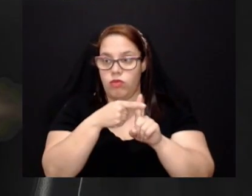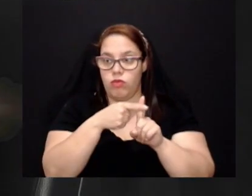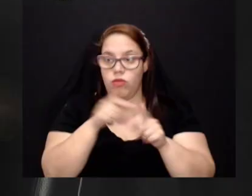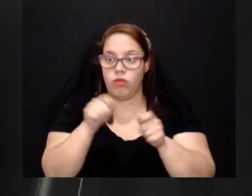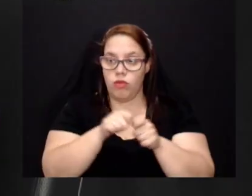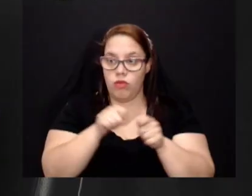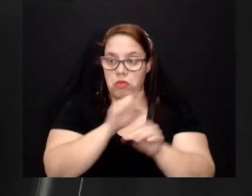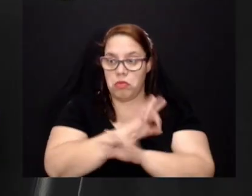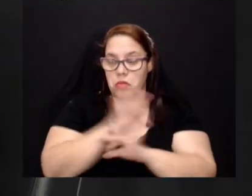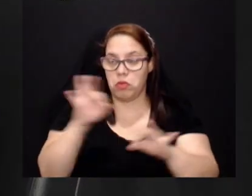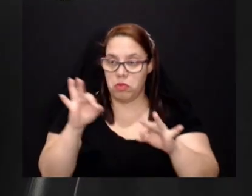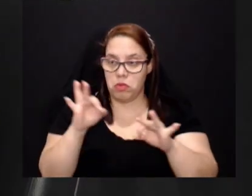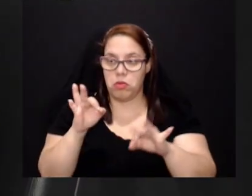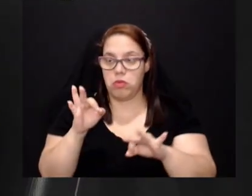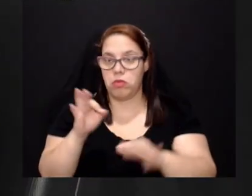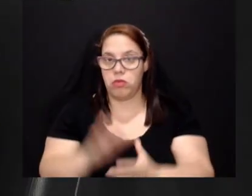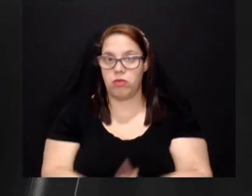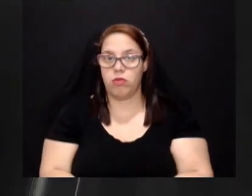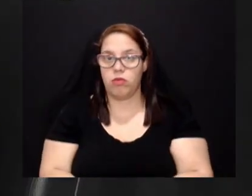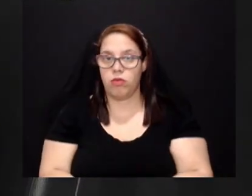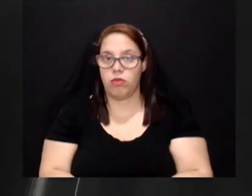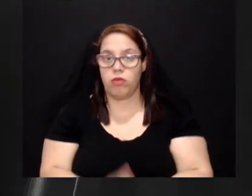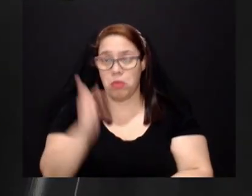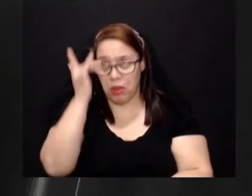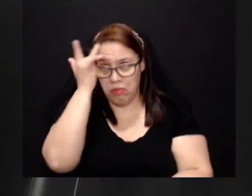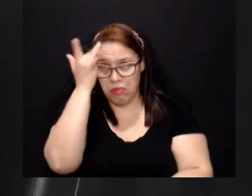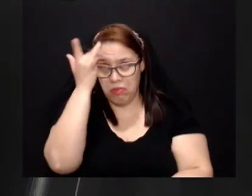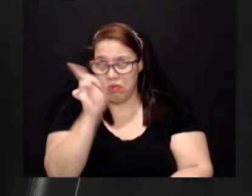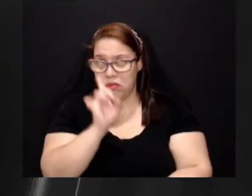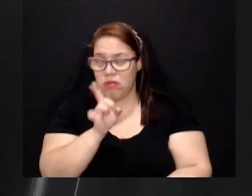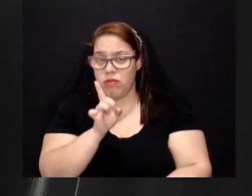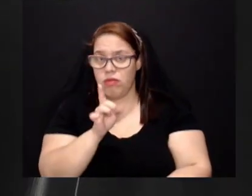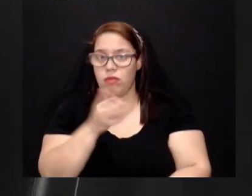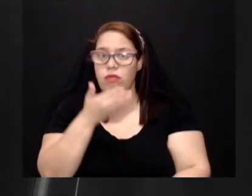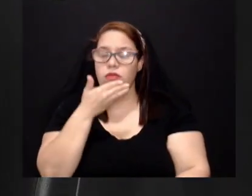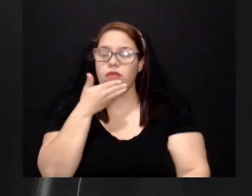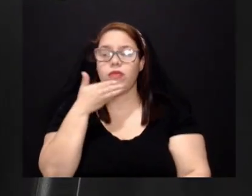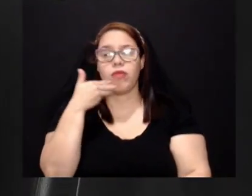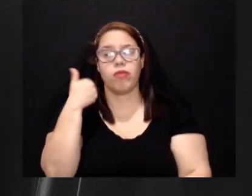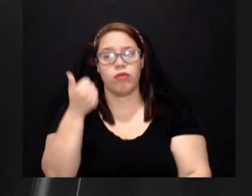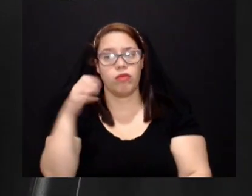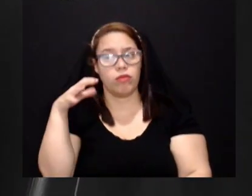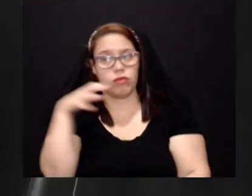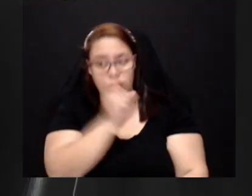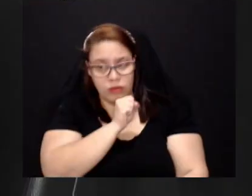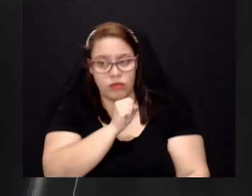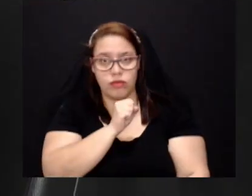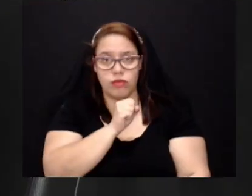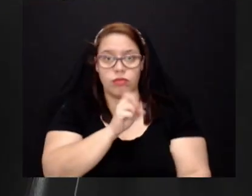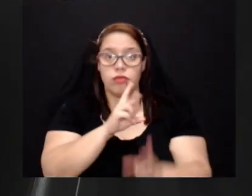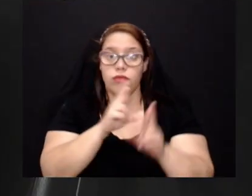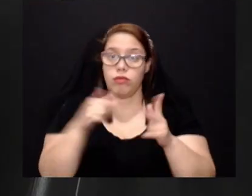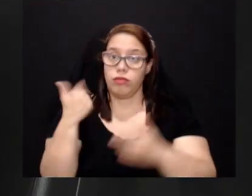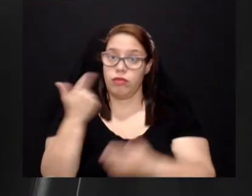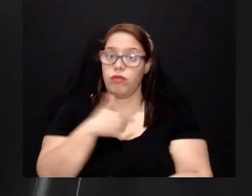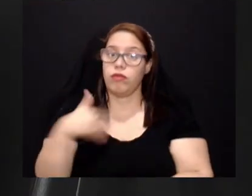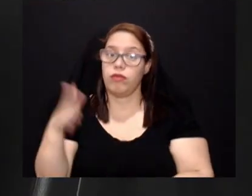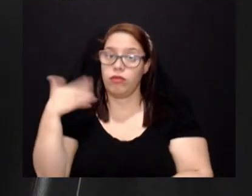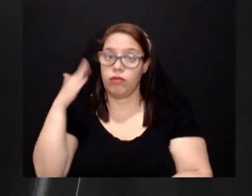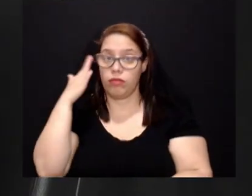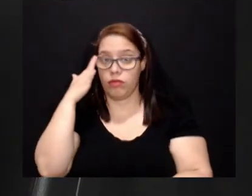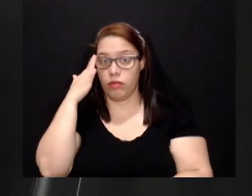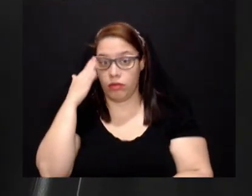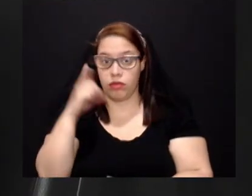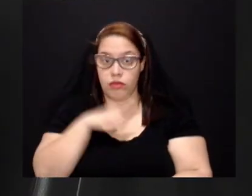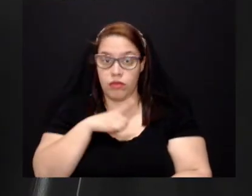ficar muito mais, não diria fácil, mas agiliza um pouco esse processo, né? Diferente na nossa época. Então, hoje você tem ProUni, você